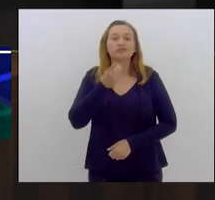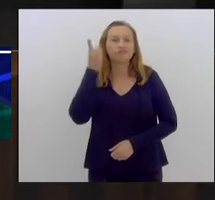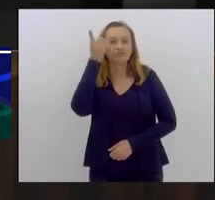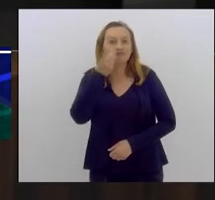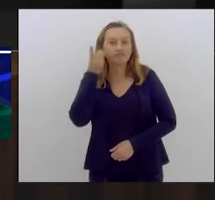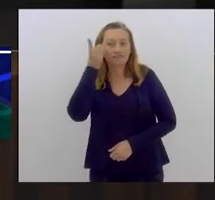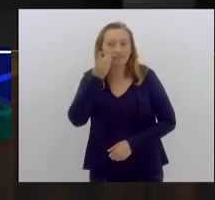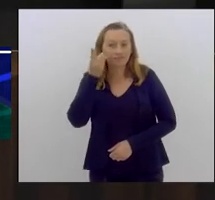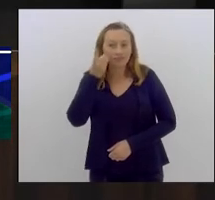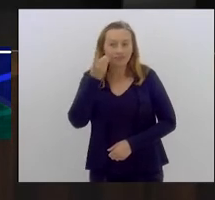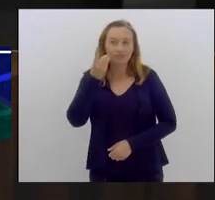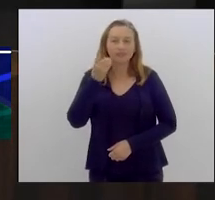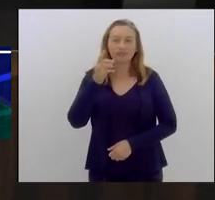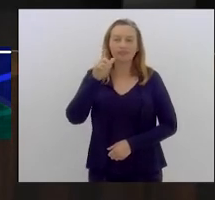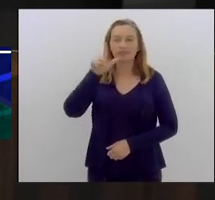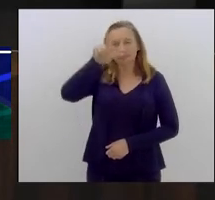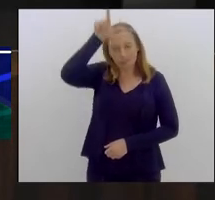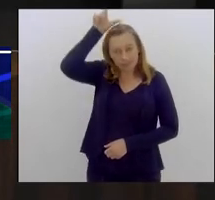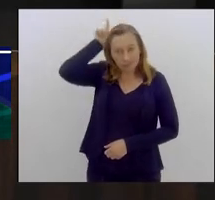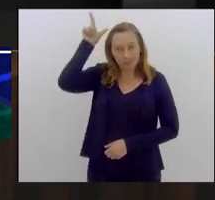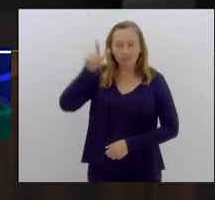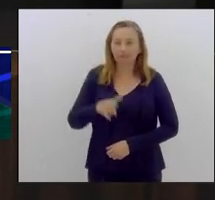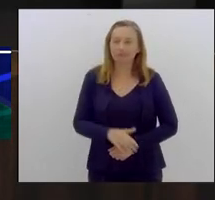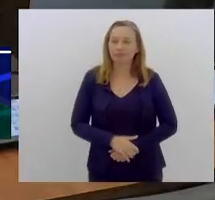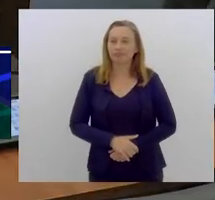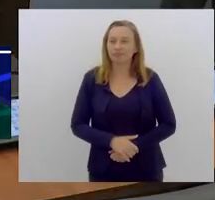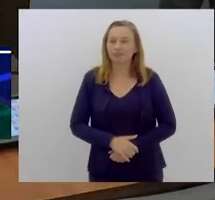deputado Luiz Paulo,